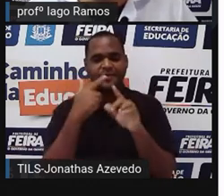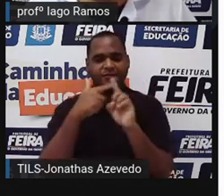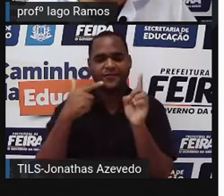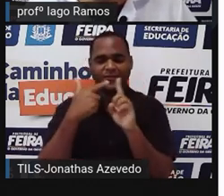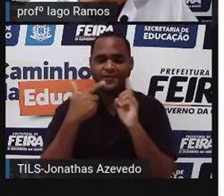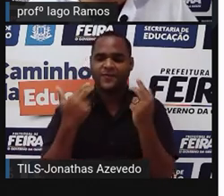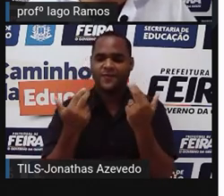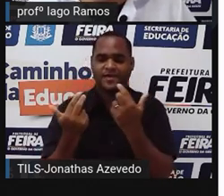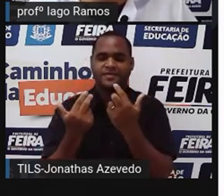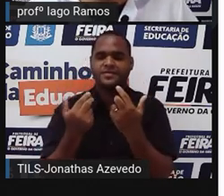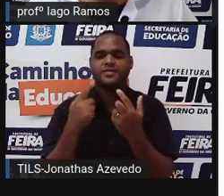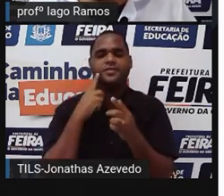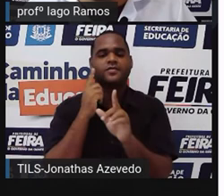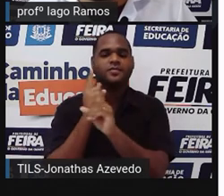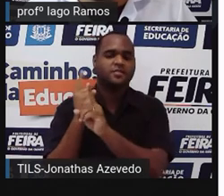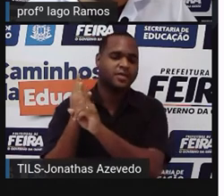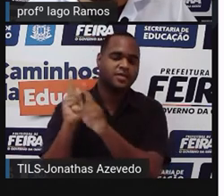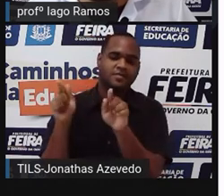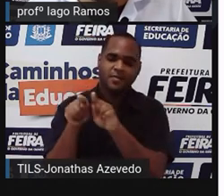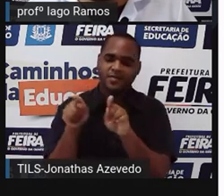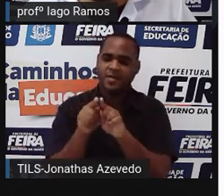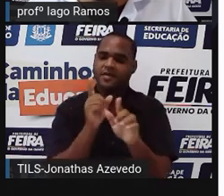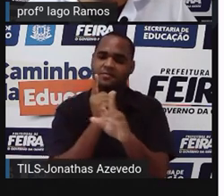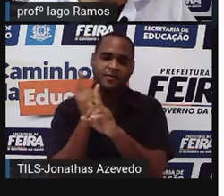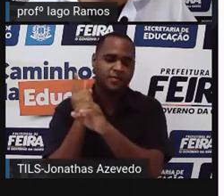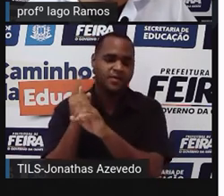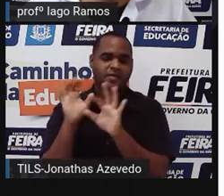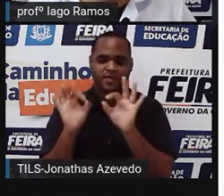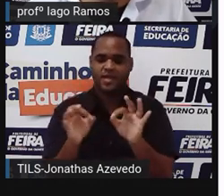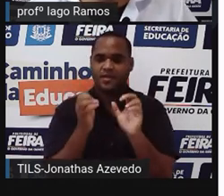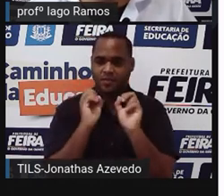bom? E aí vou encontrando aqueles resultados ali.